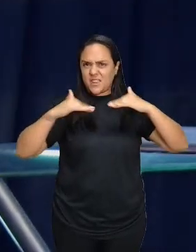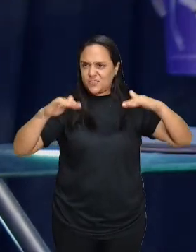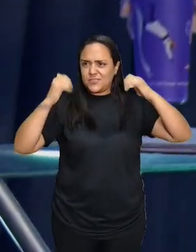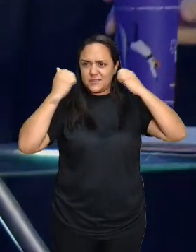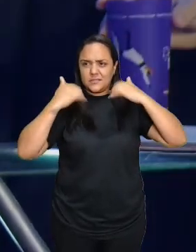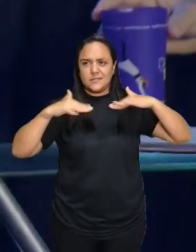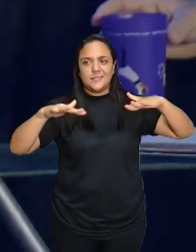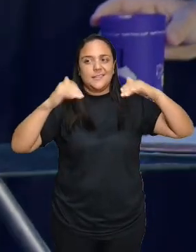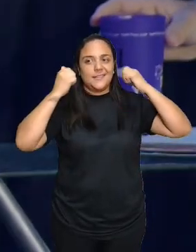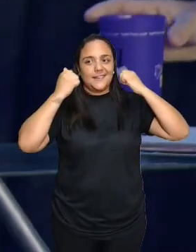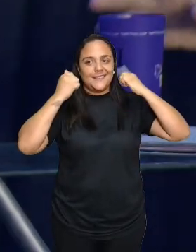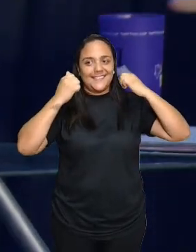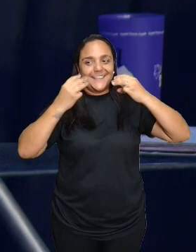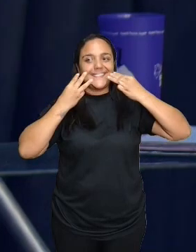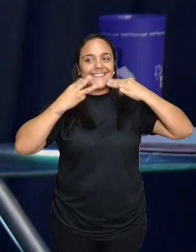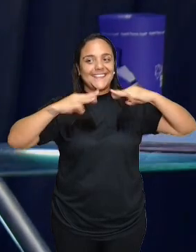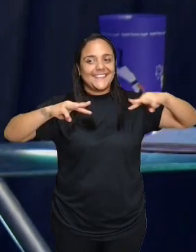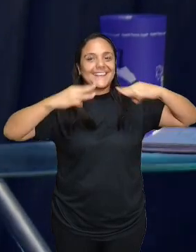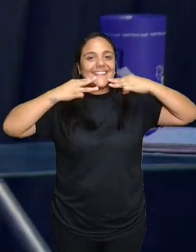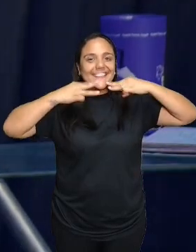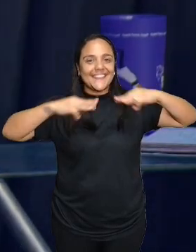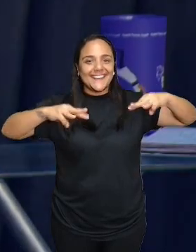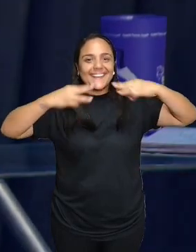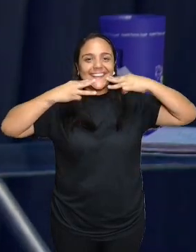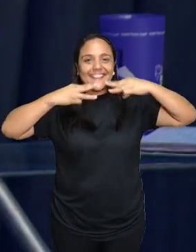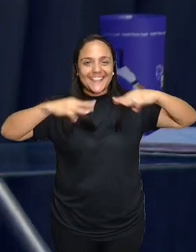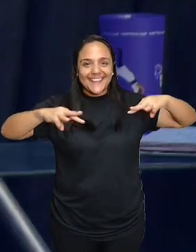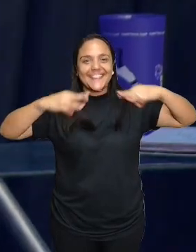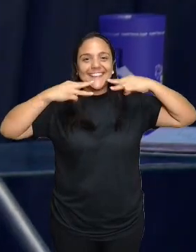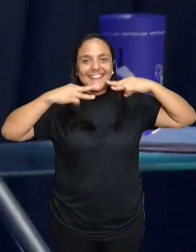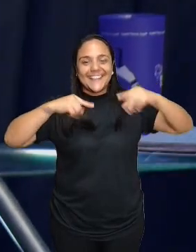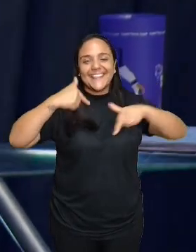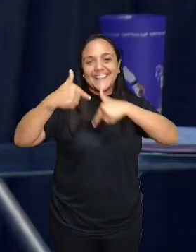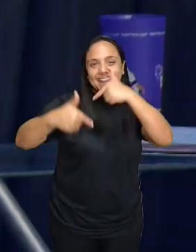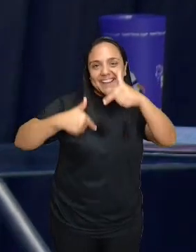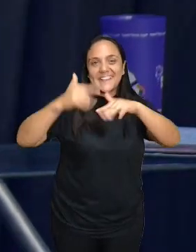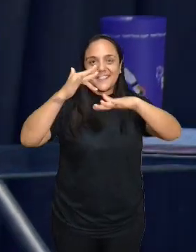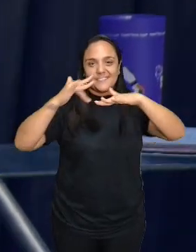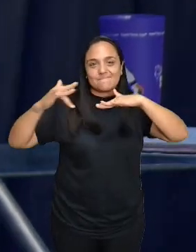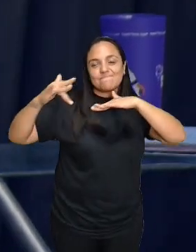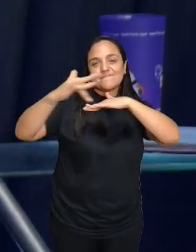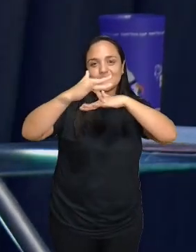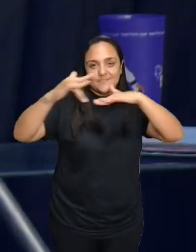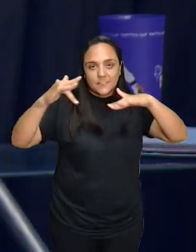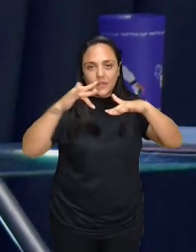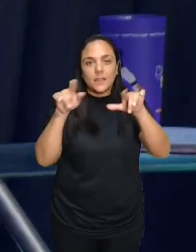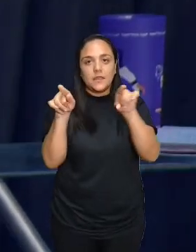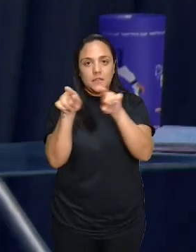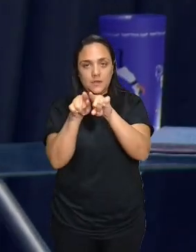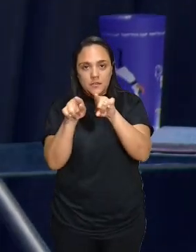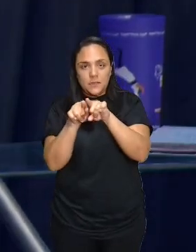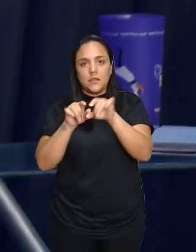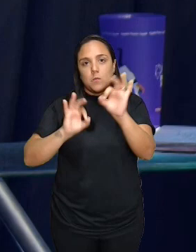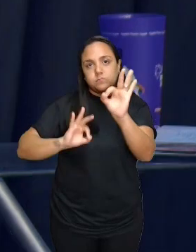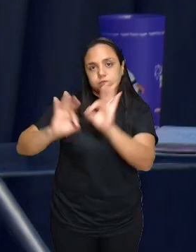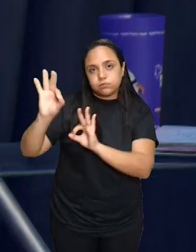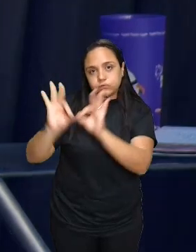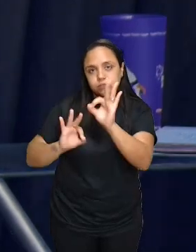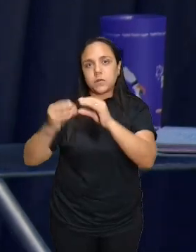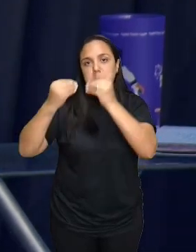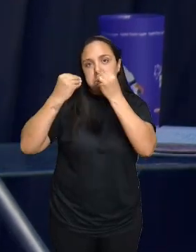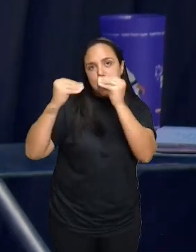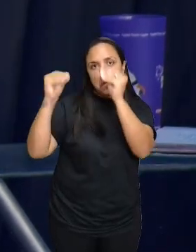com gestão das redes sociais e também o blog da Mature, escrevo para o blog, também cuido da parte de curadoria de conteúdo.